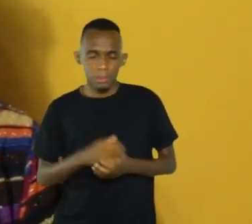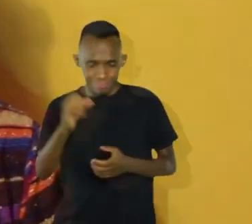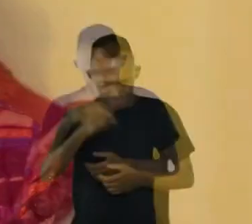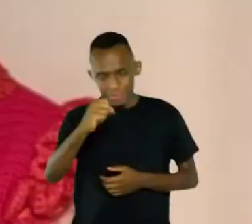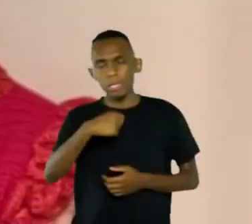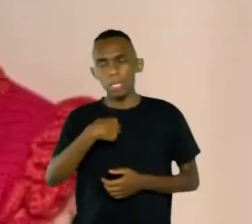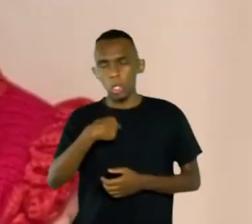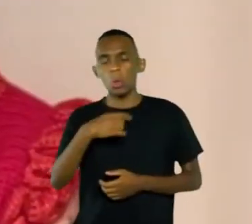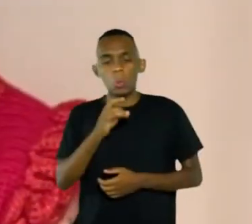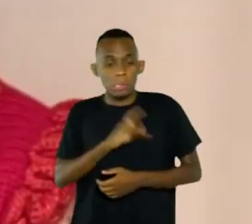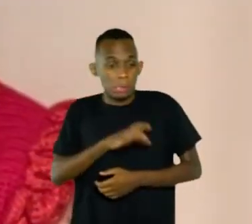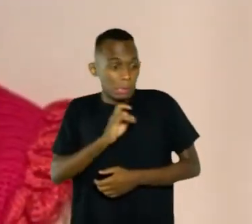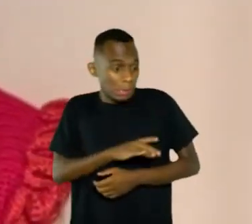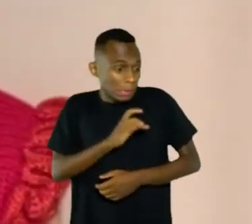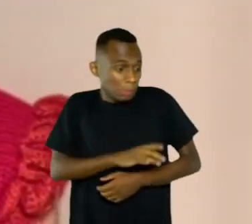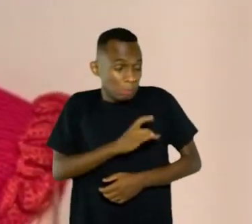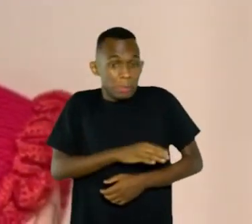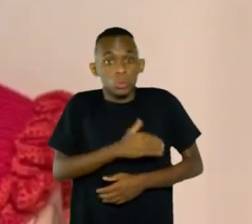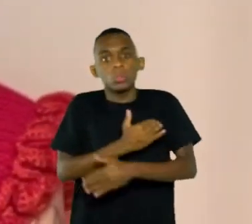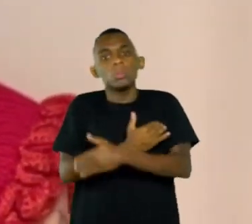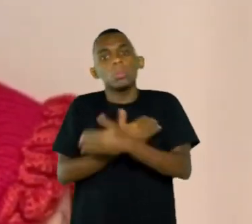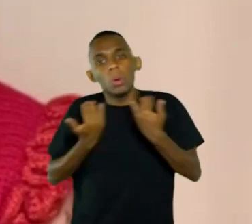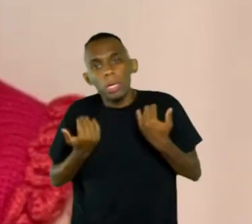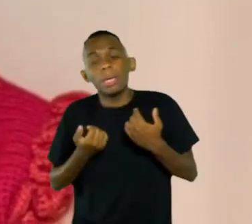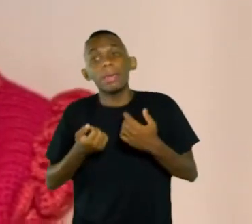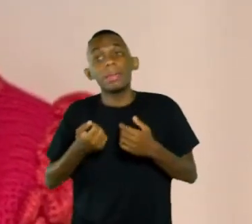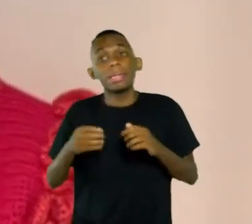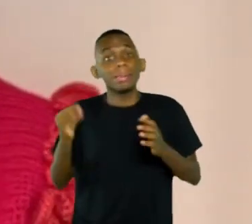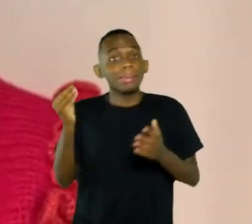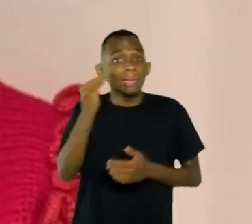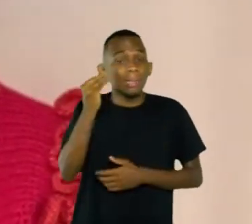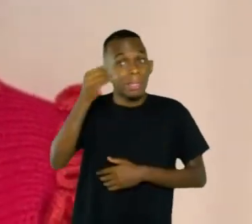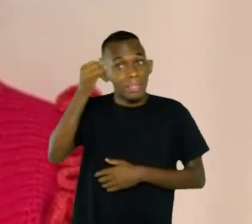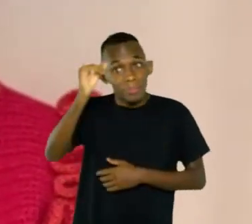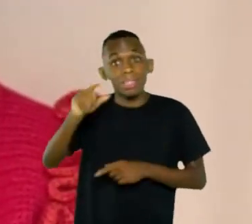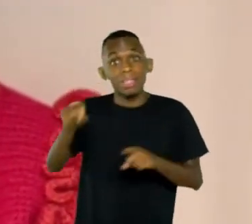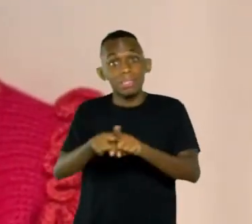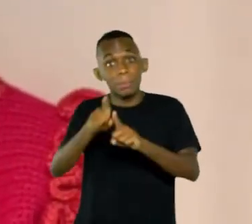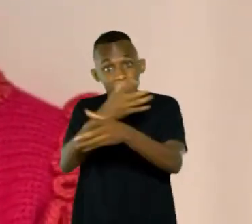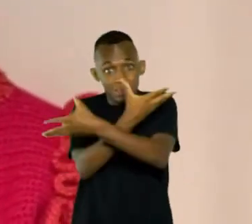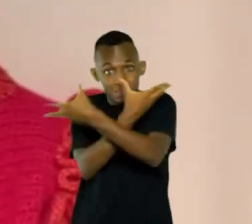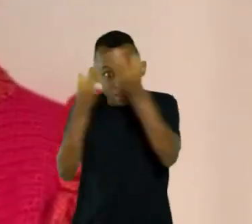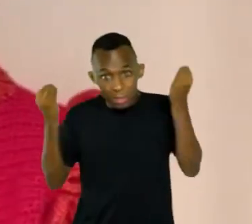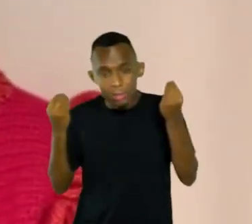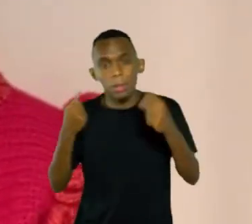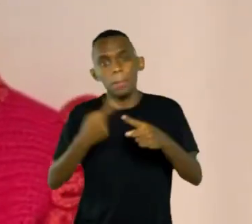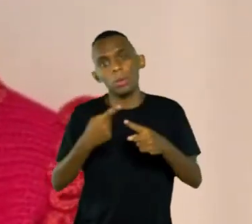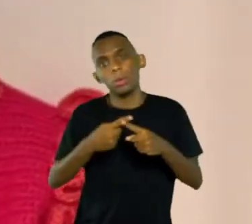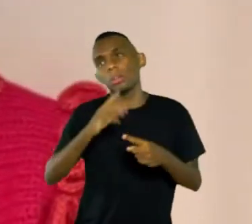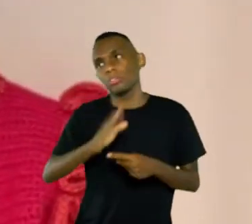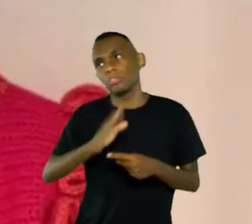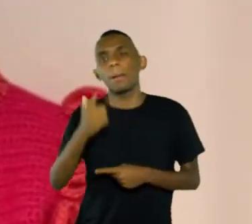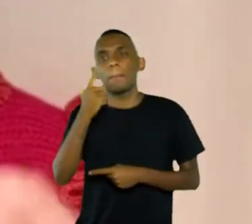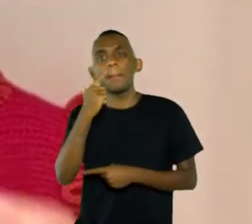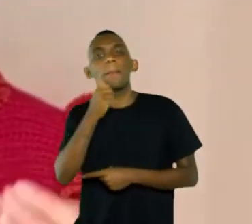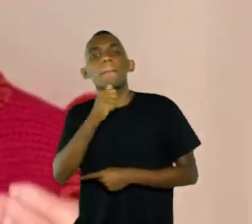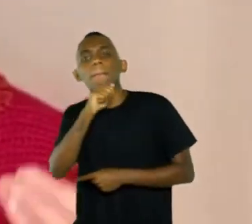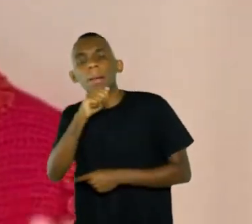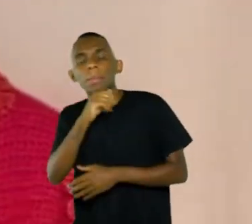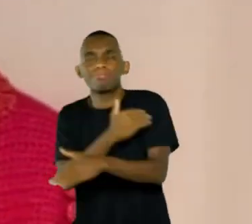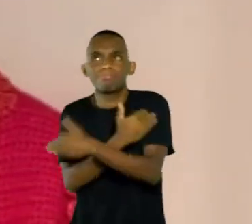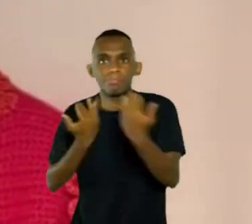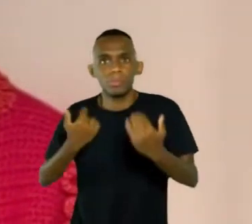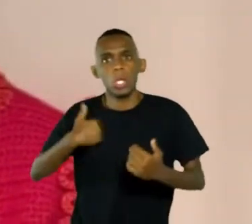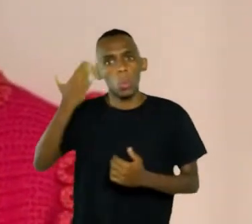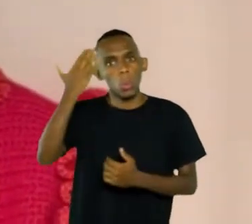sim. Era uma precaução com medo de esquecer, porque pelo fato de eu ter perdido os meus pais, eu entendi